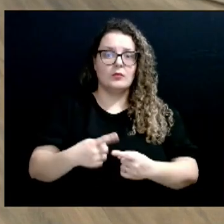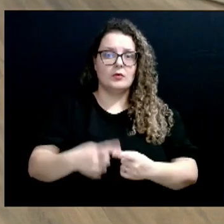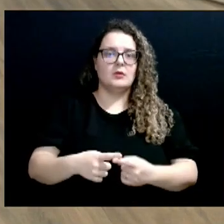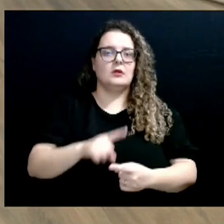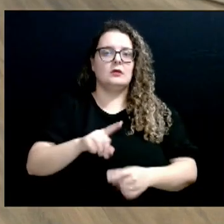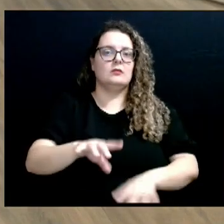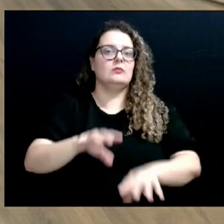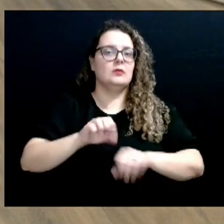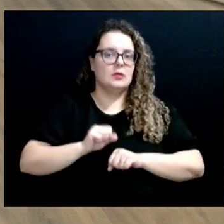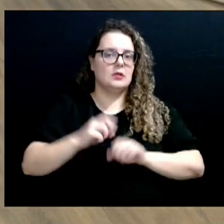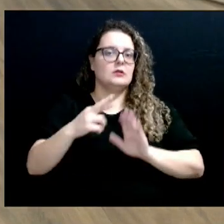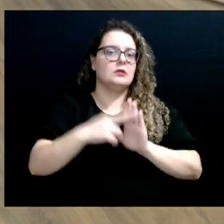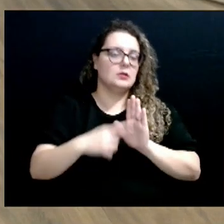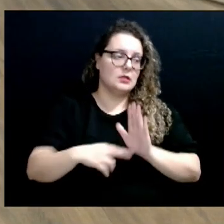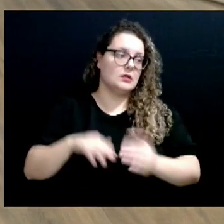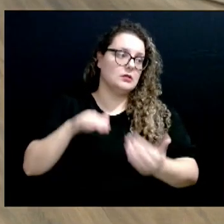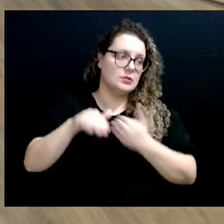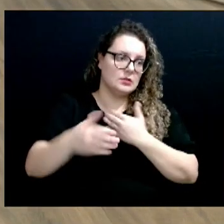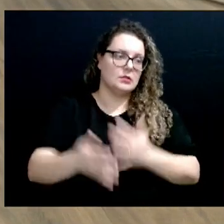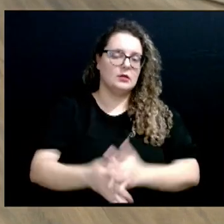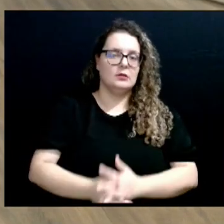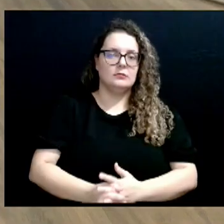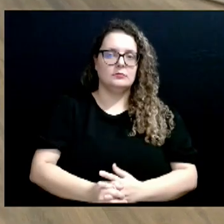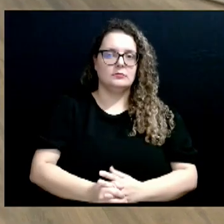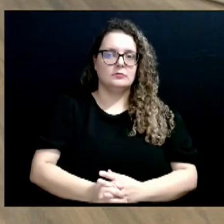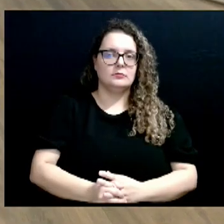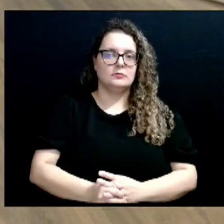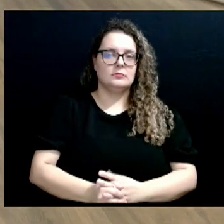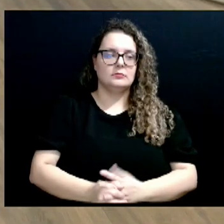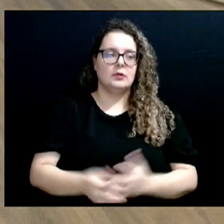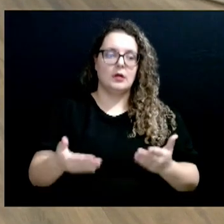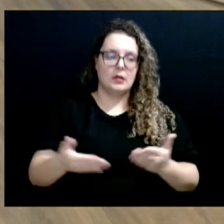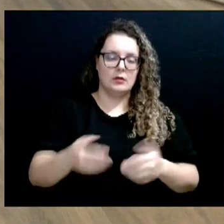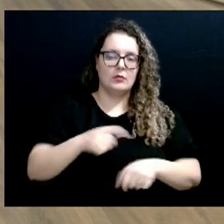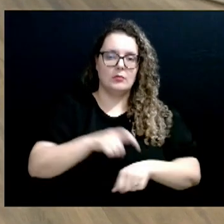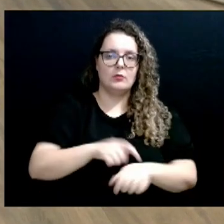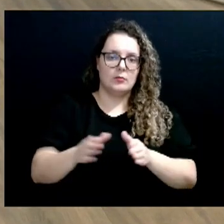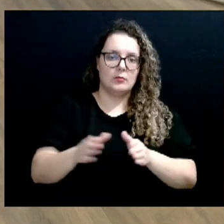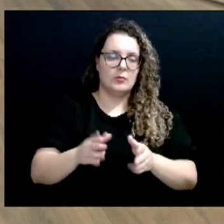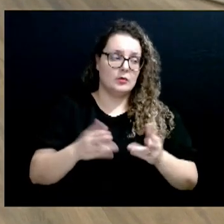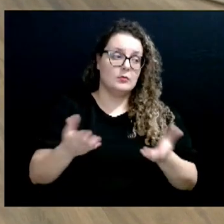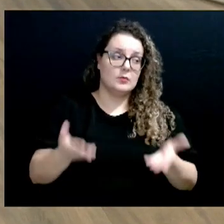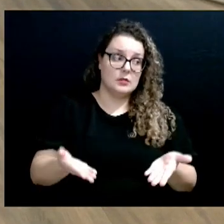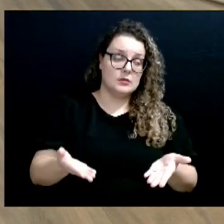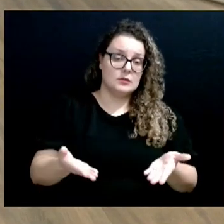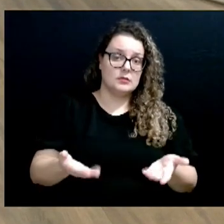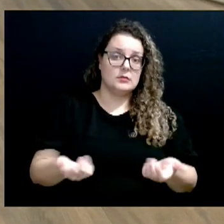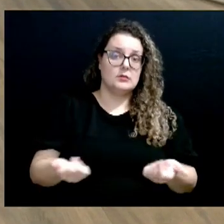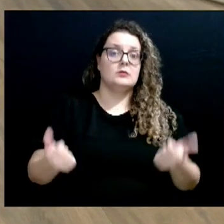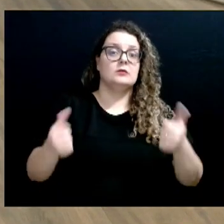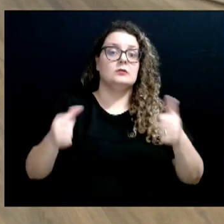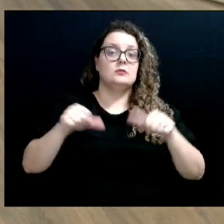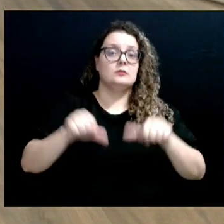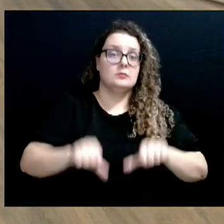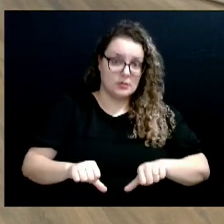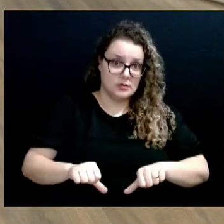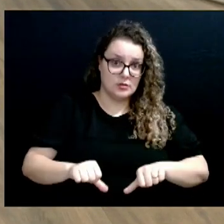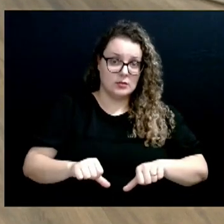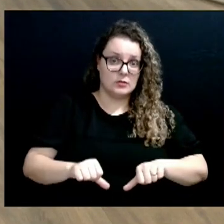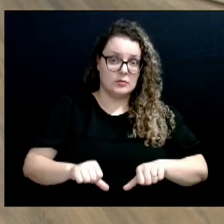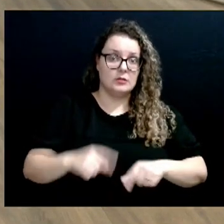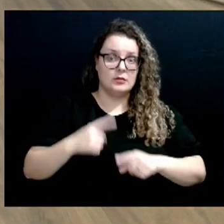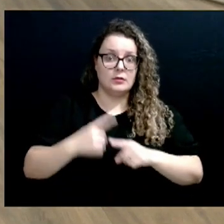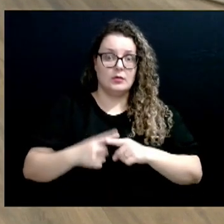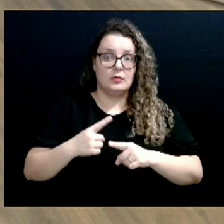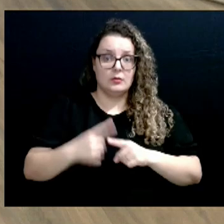trânsito. Agora, uma situação como essa piora muito porque a gente tem essa